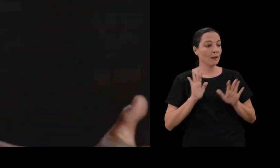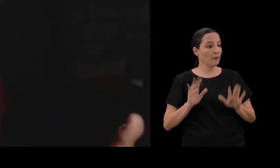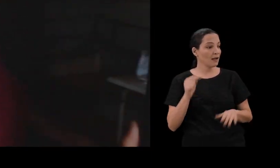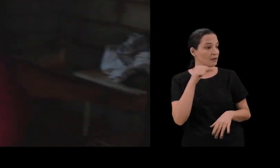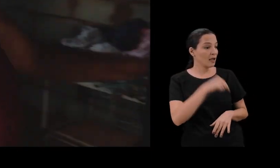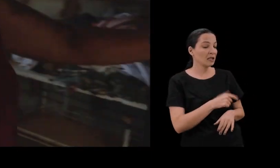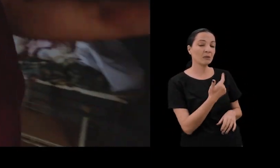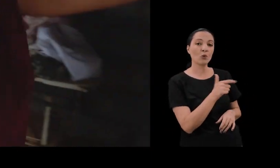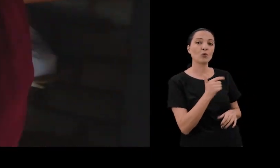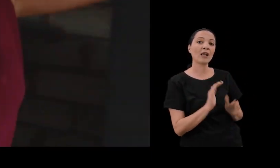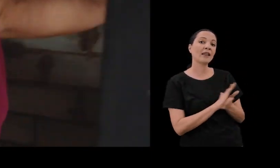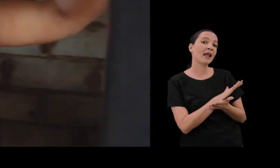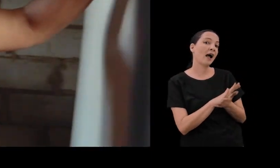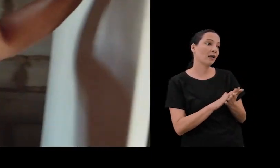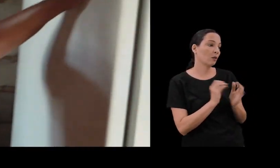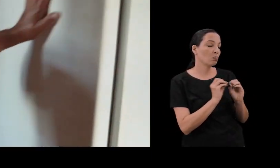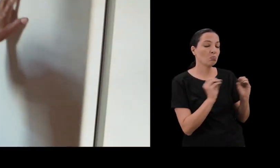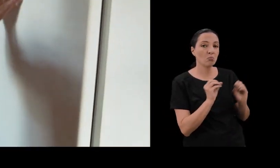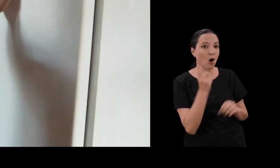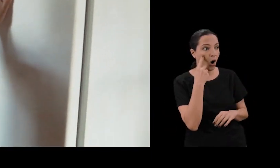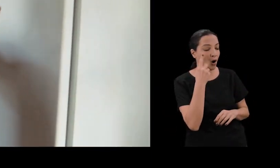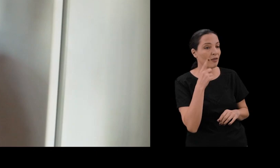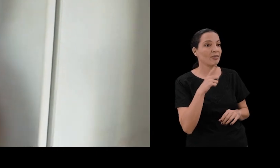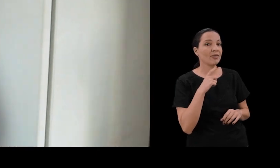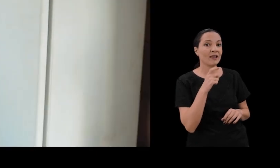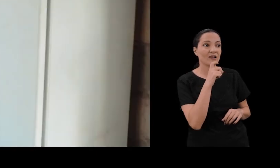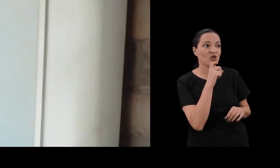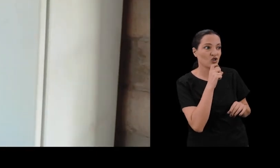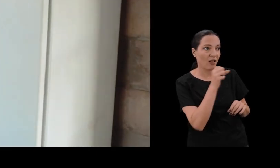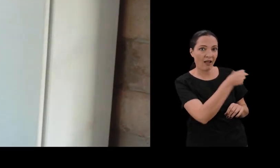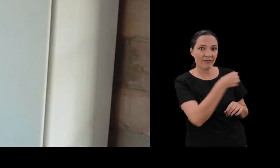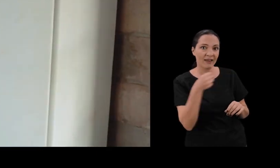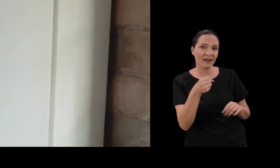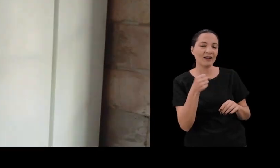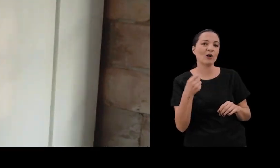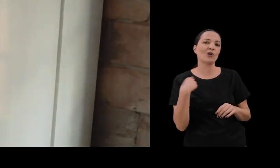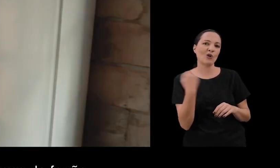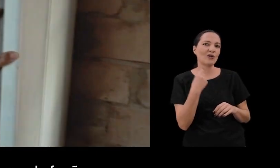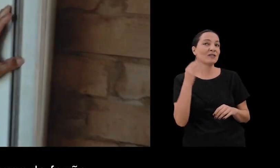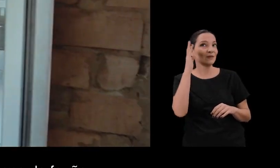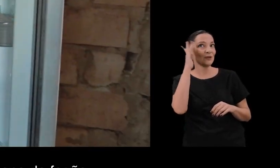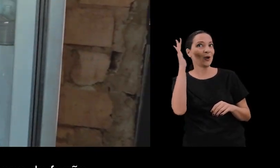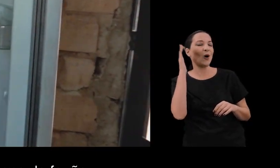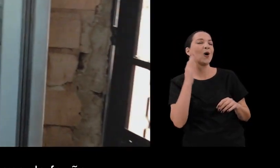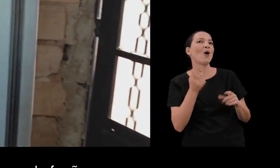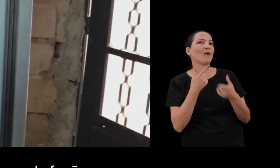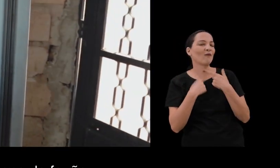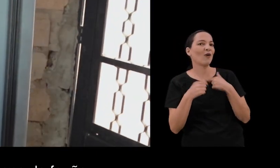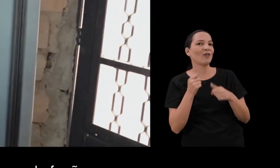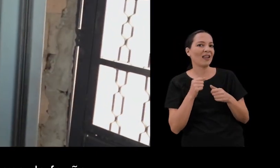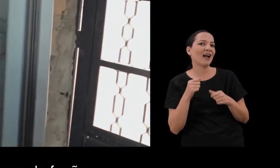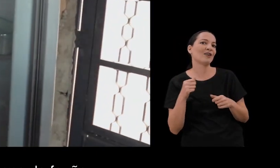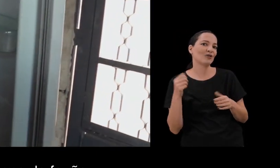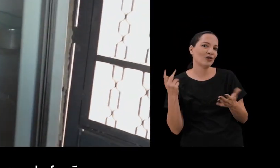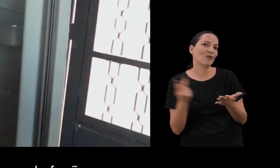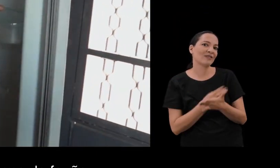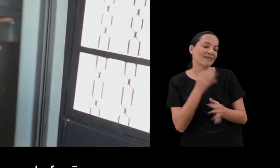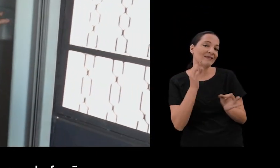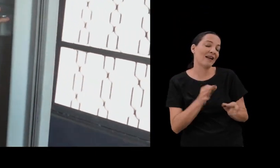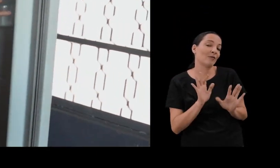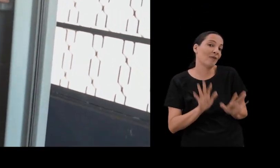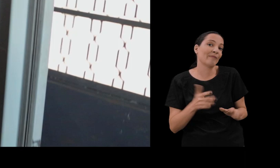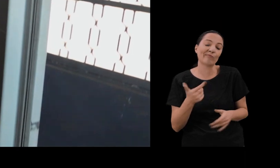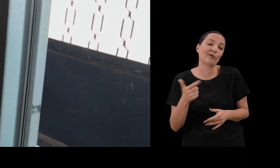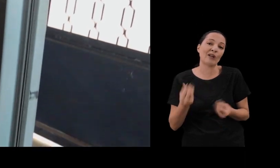nada. Tem uma geladeirinha do sonho de ligar, mas nunca Tem nada, gente. Até meu abano do fogão me botaram aqui